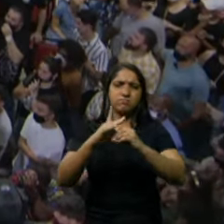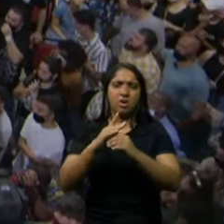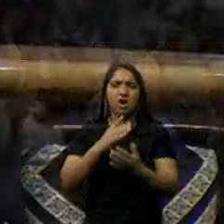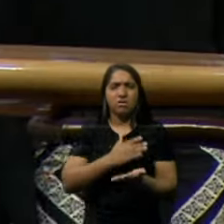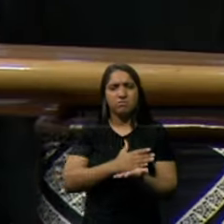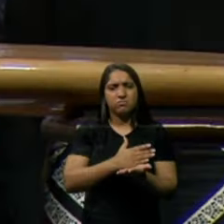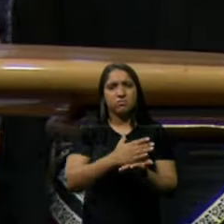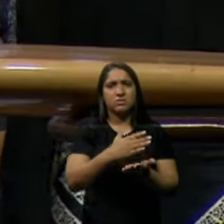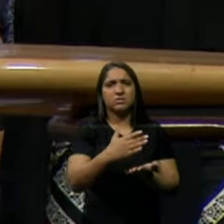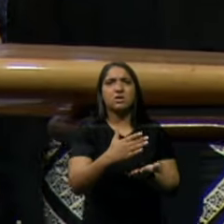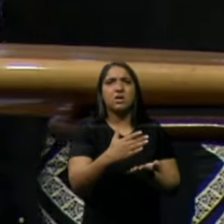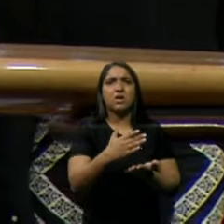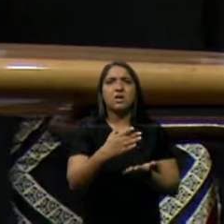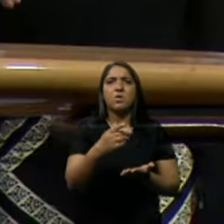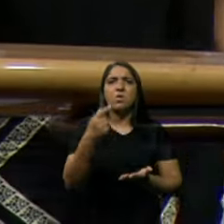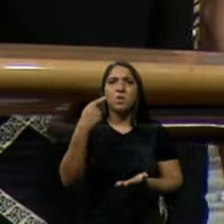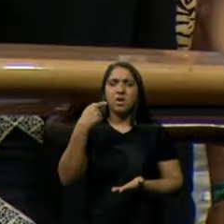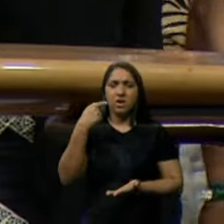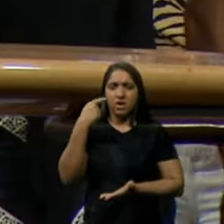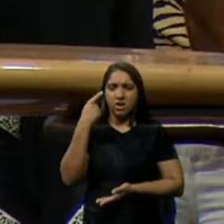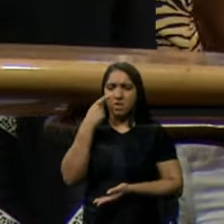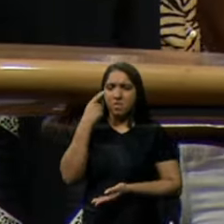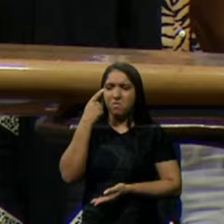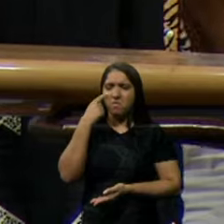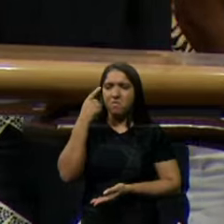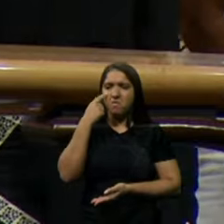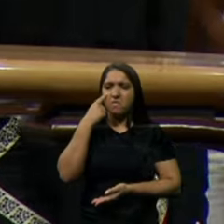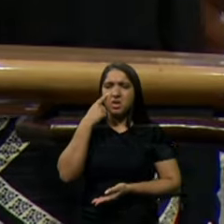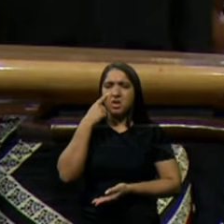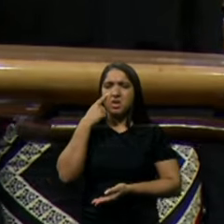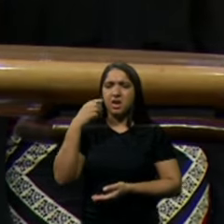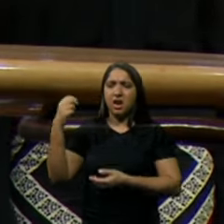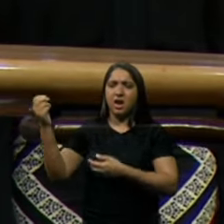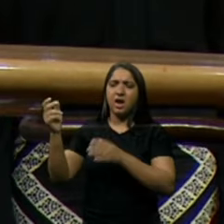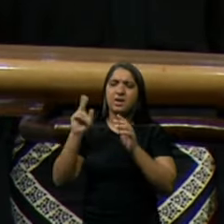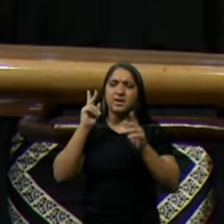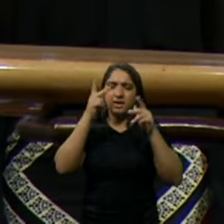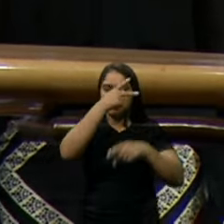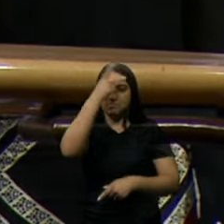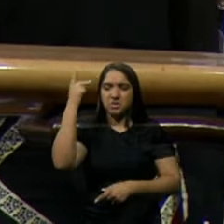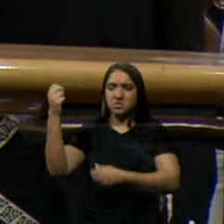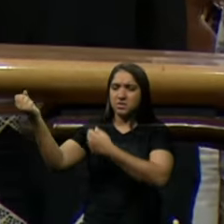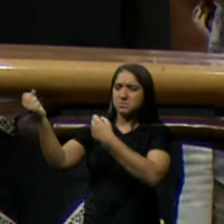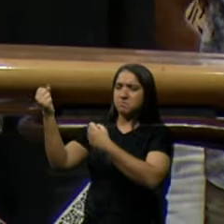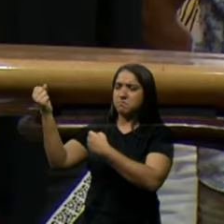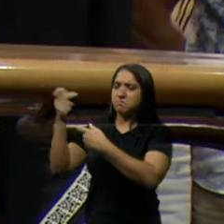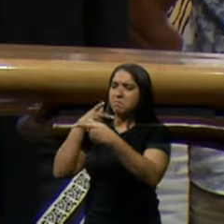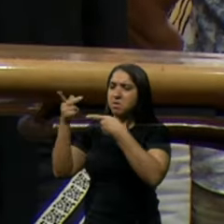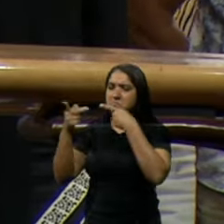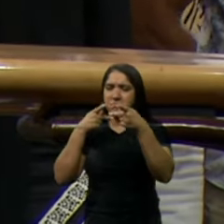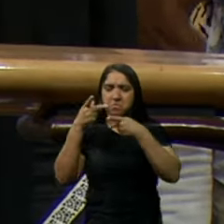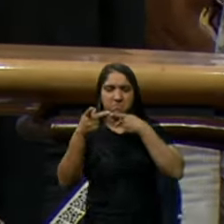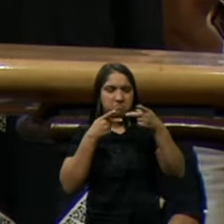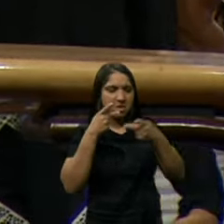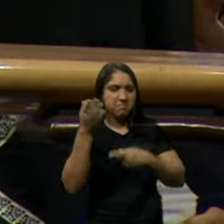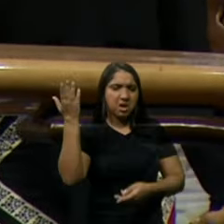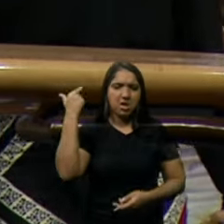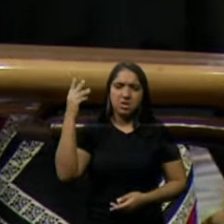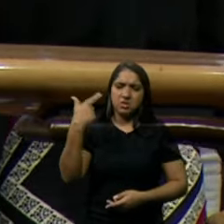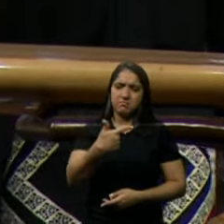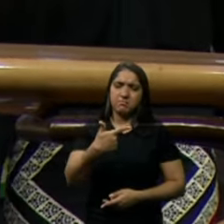a escutar você o preço profecias que desde a década de 70 os profetas Brasil em relação ao Brasil